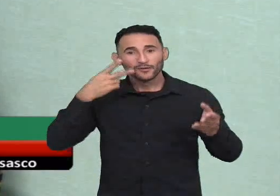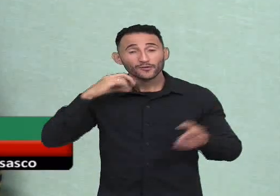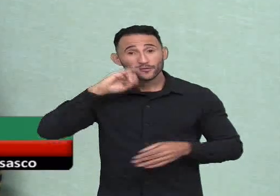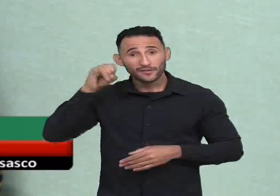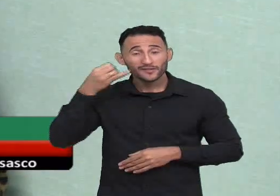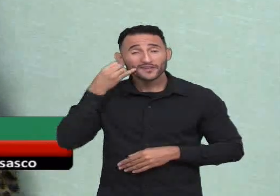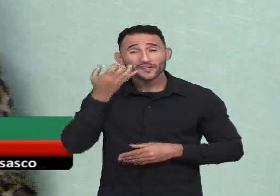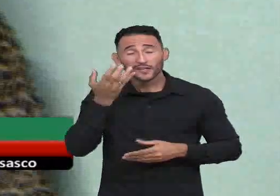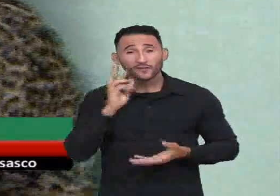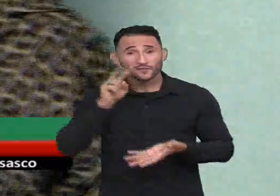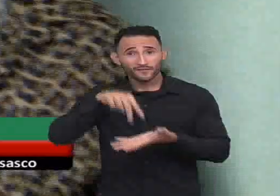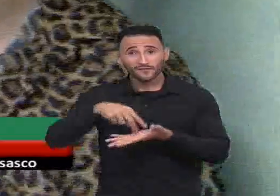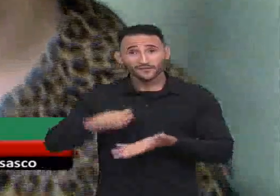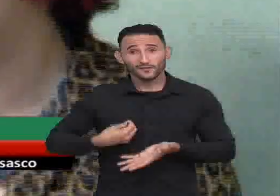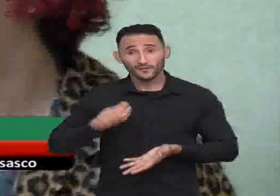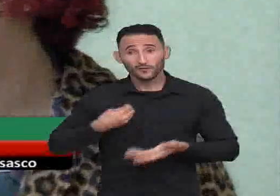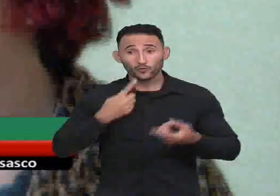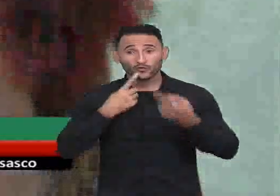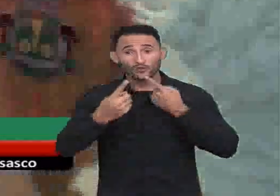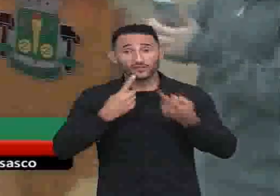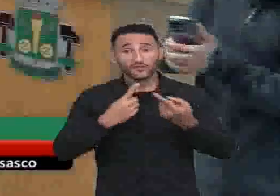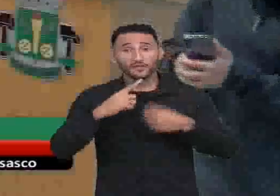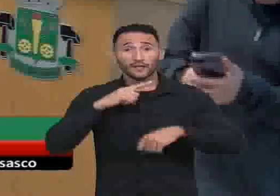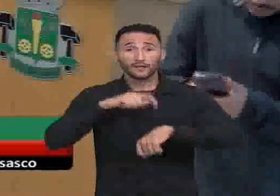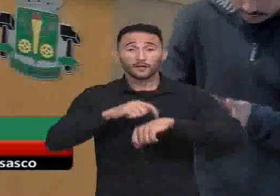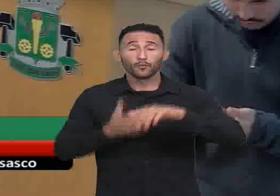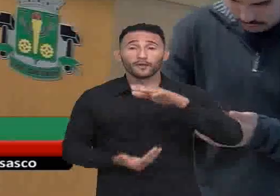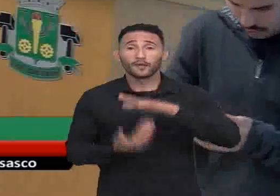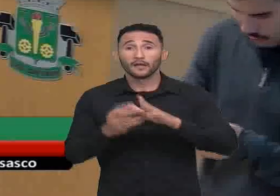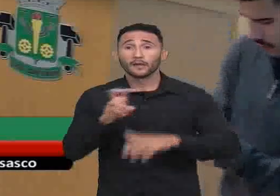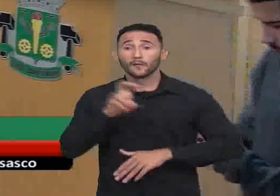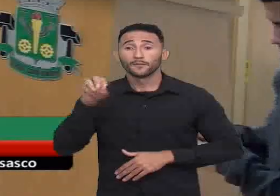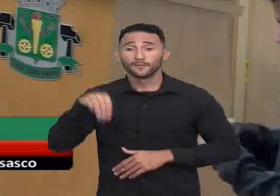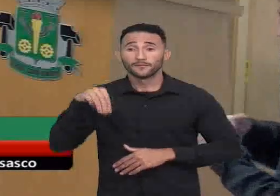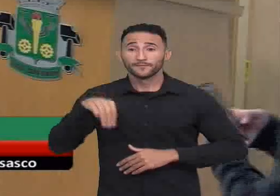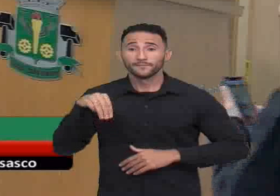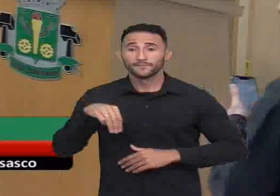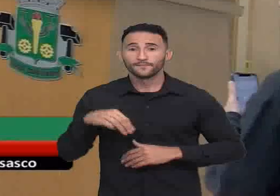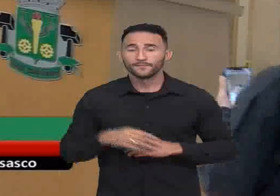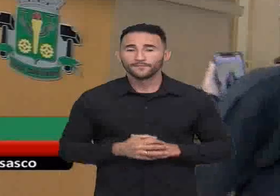Para discutir. Para discutir, Vossa Excelência, dispõe de 5 minutos.